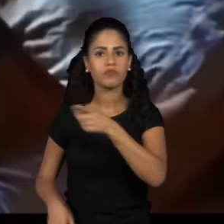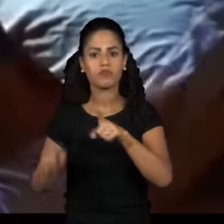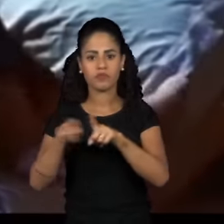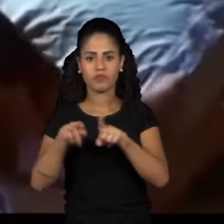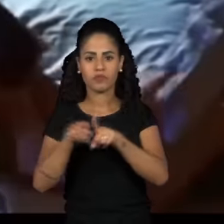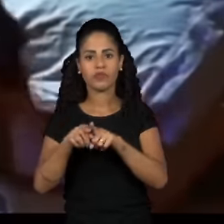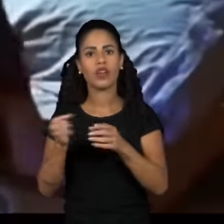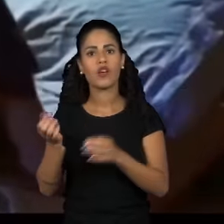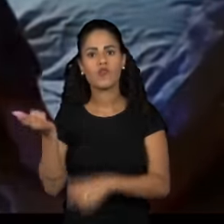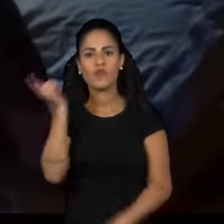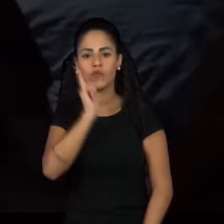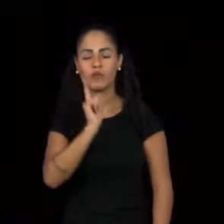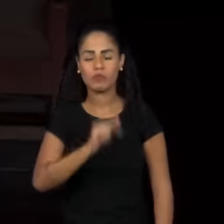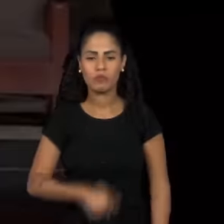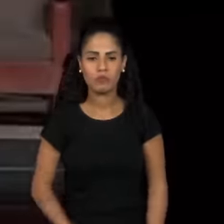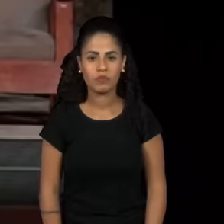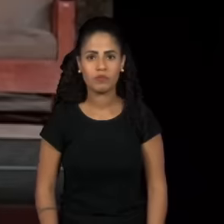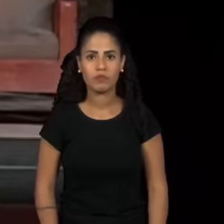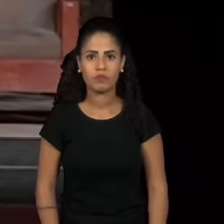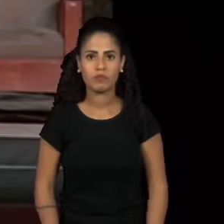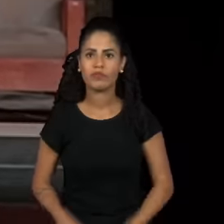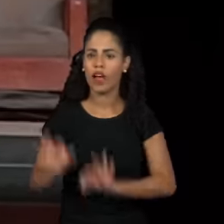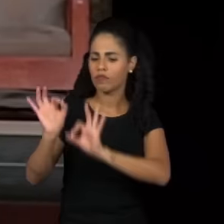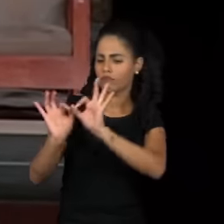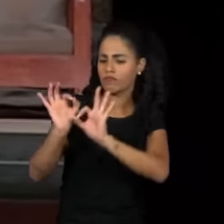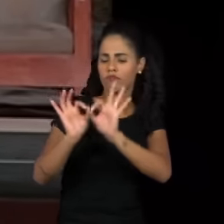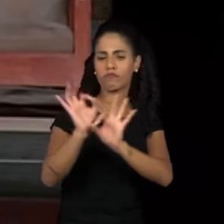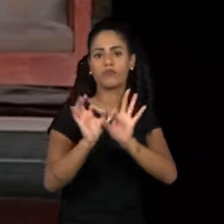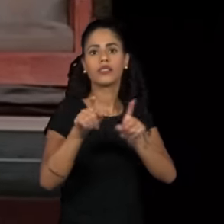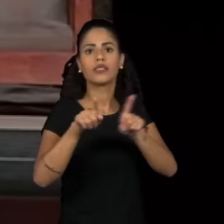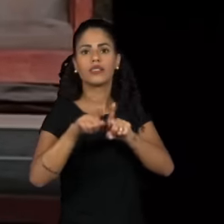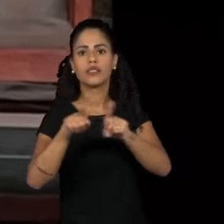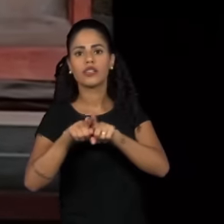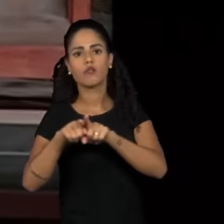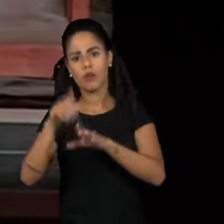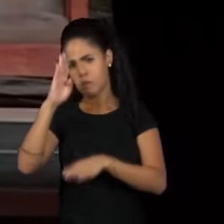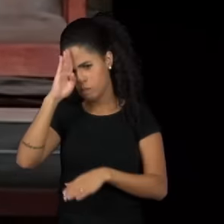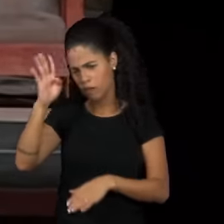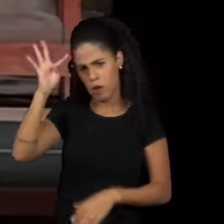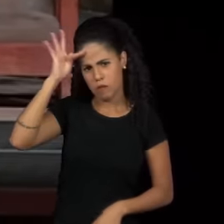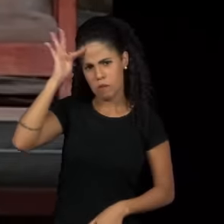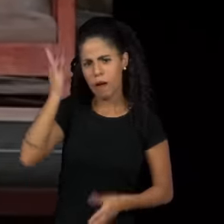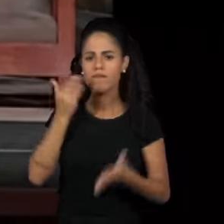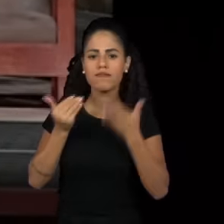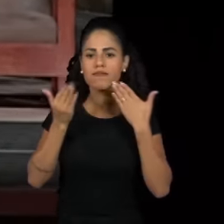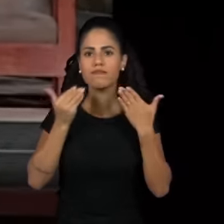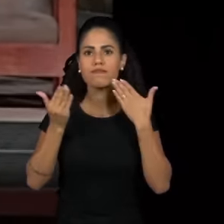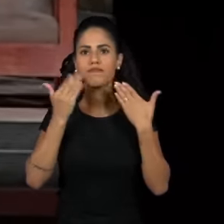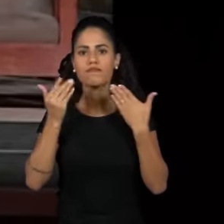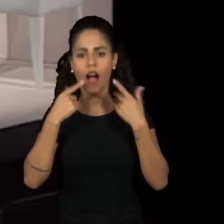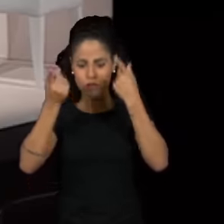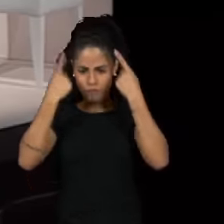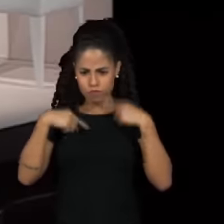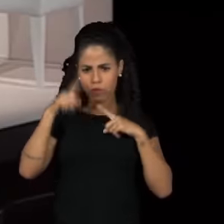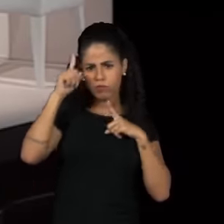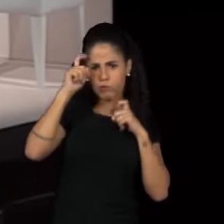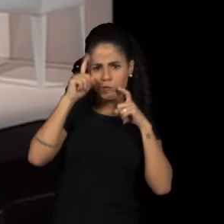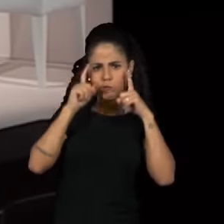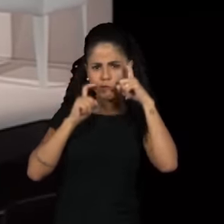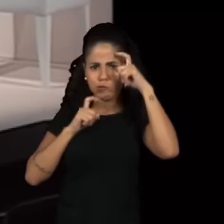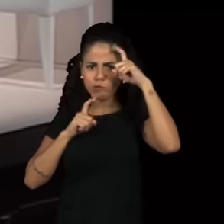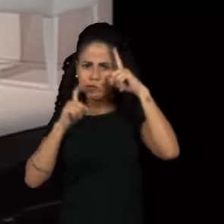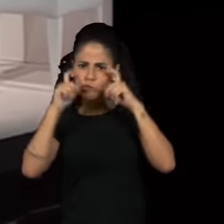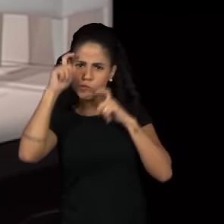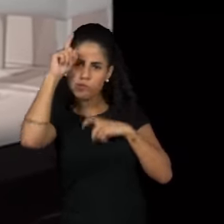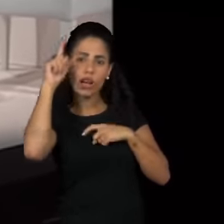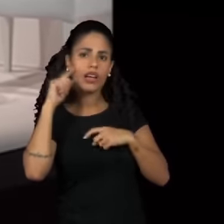Babenco. O talento de Marília se destacou principalmente pelo carisma, expressividade e